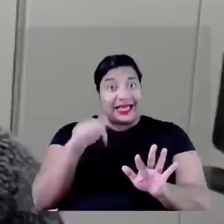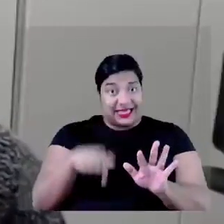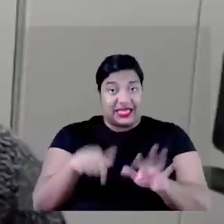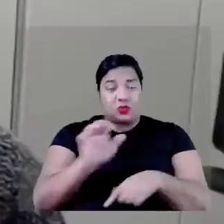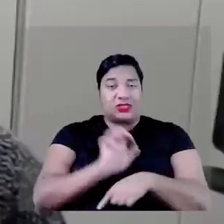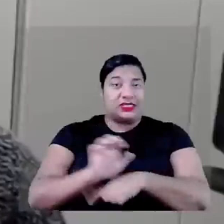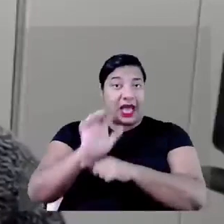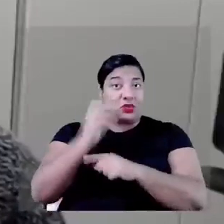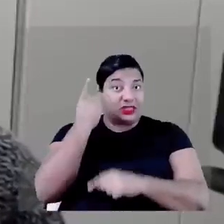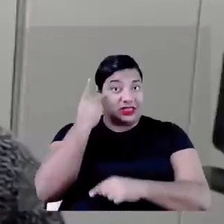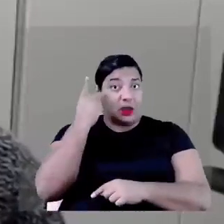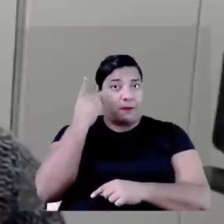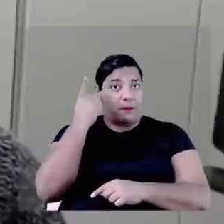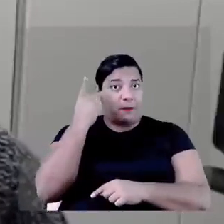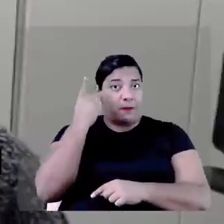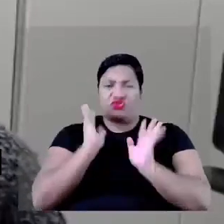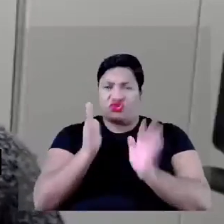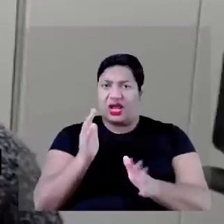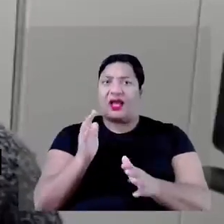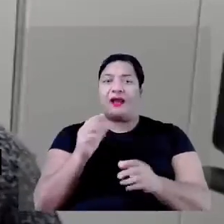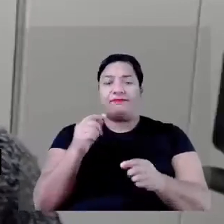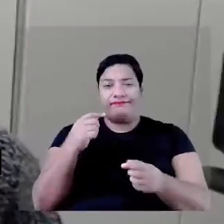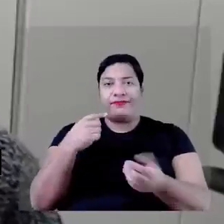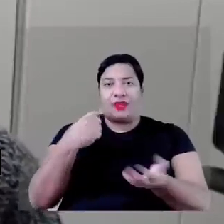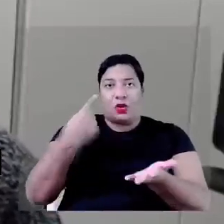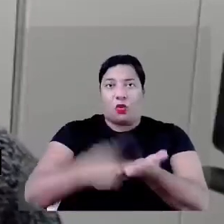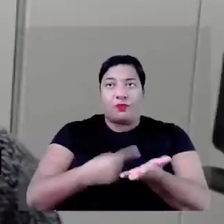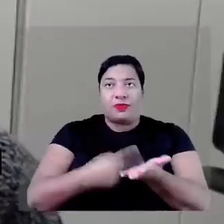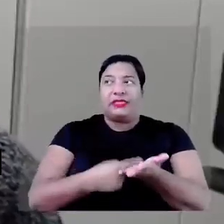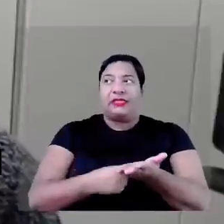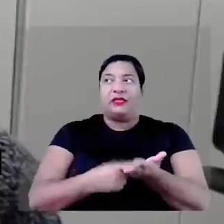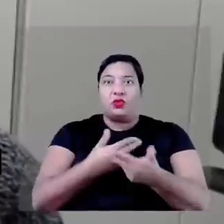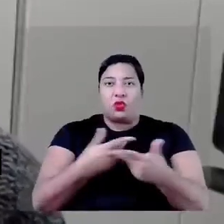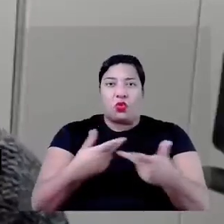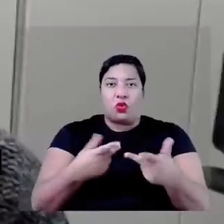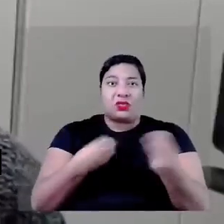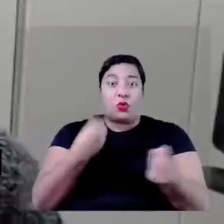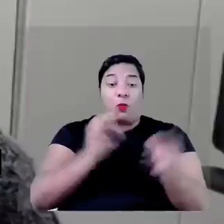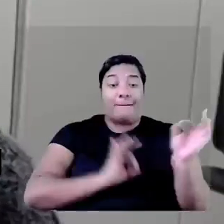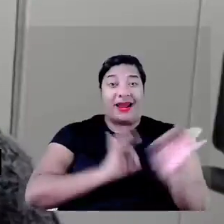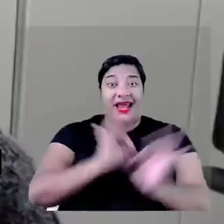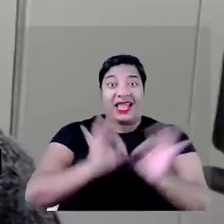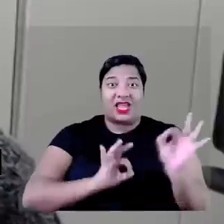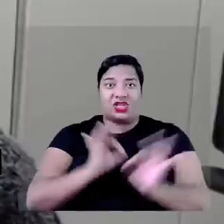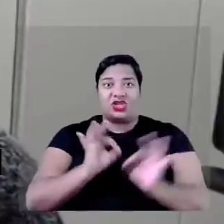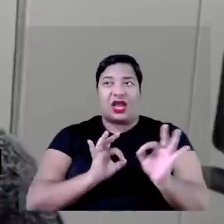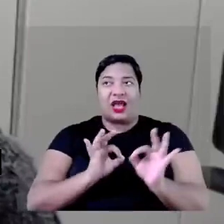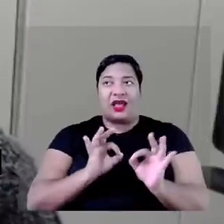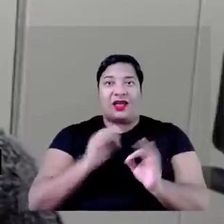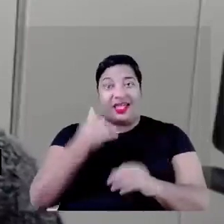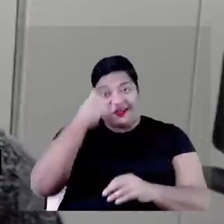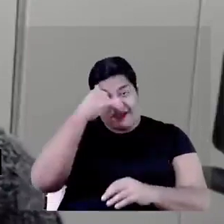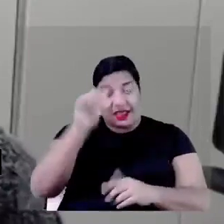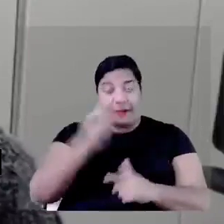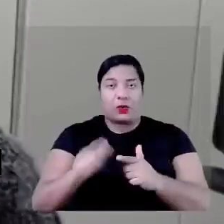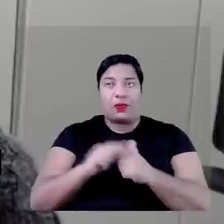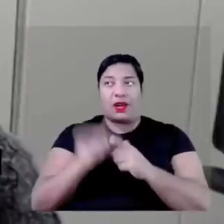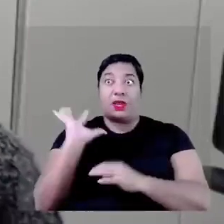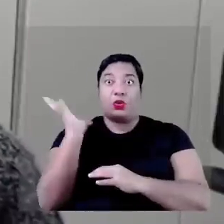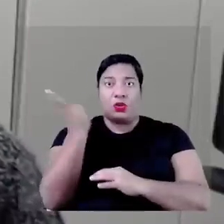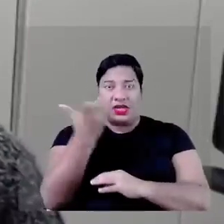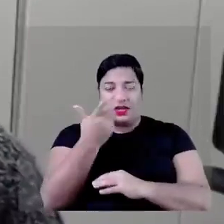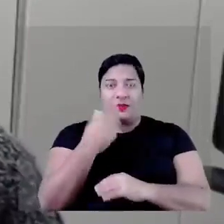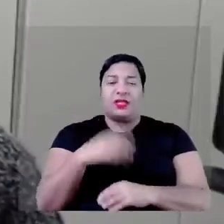gente vem trabalhando a agenda climática sob uma ótica de planejamento estratégico. Então, a Secretaria de Meio Ambiente, Infraestrutura e